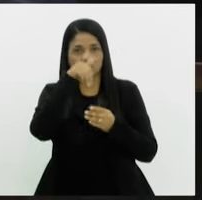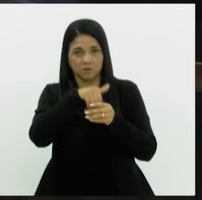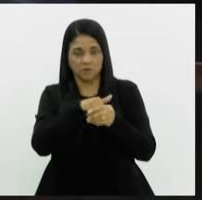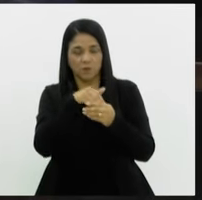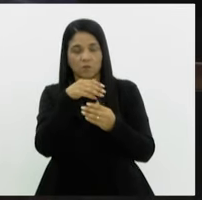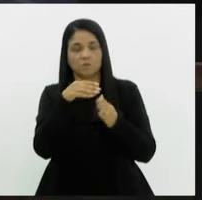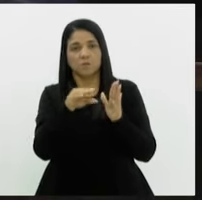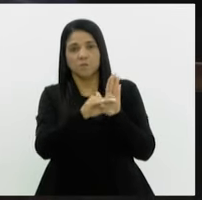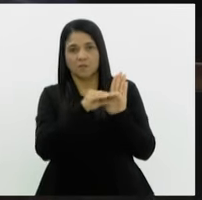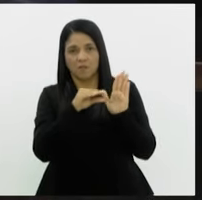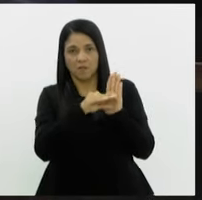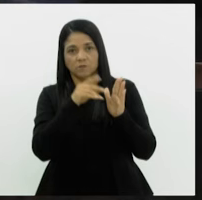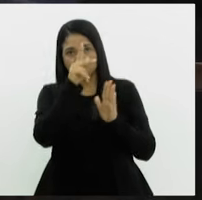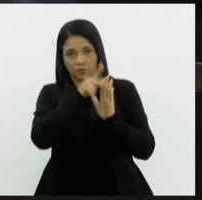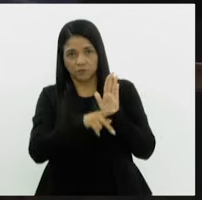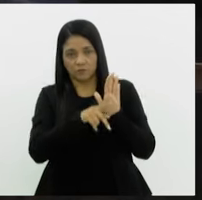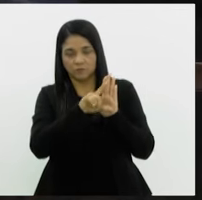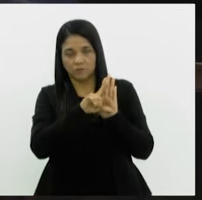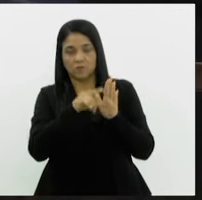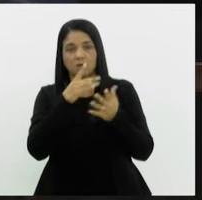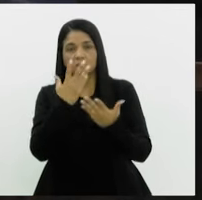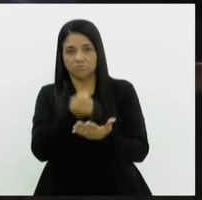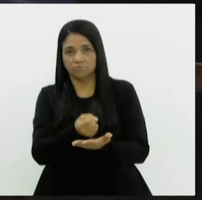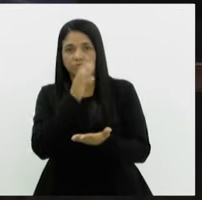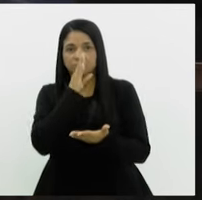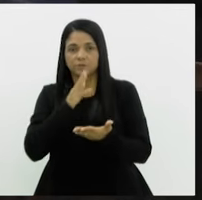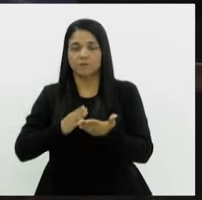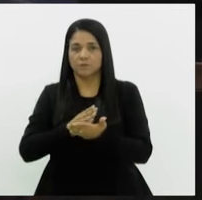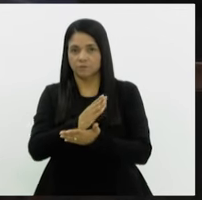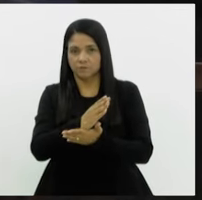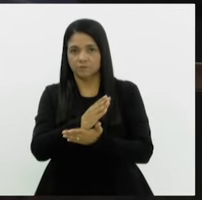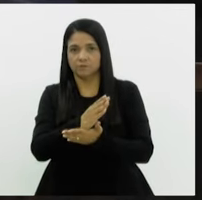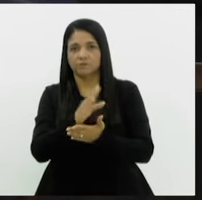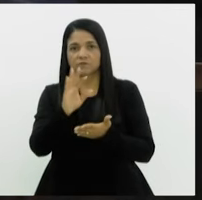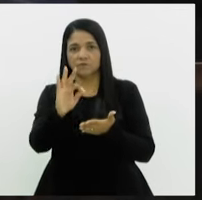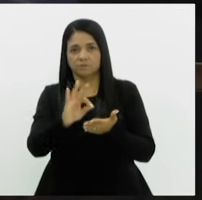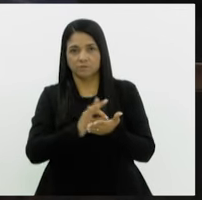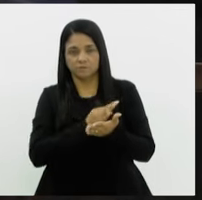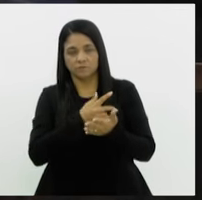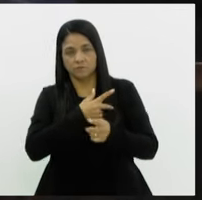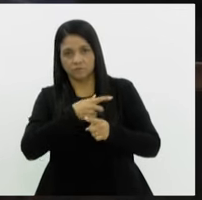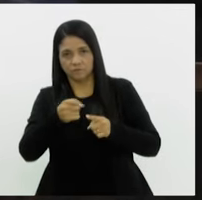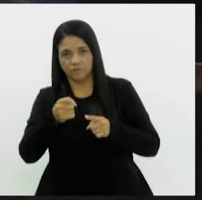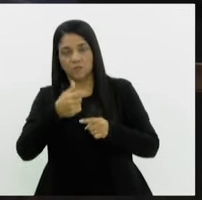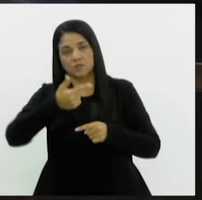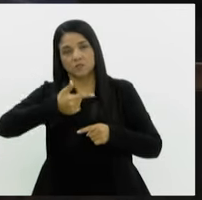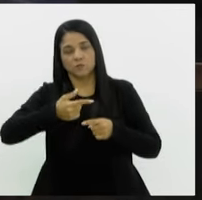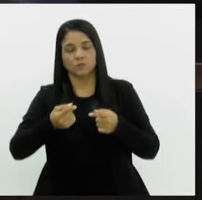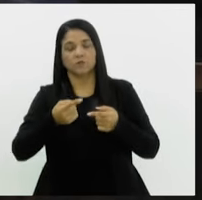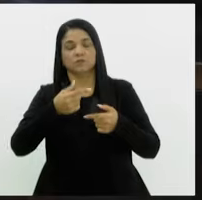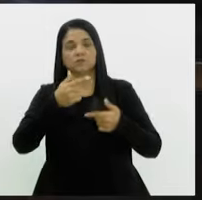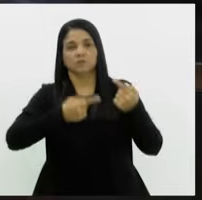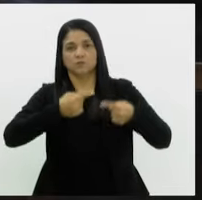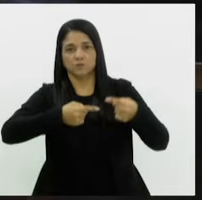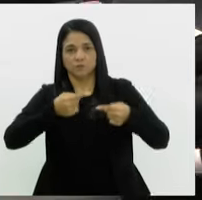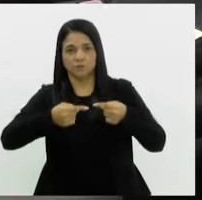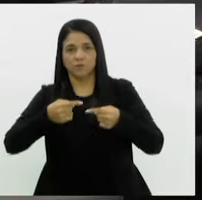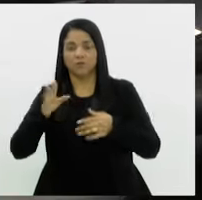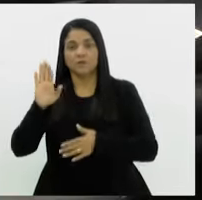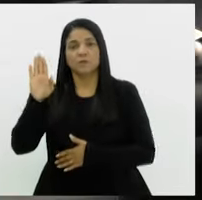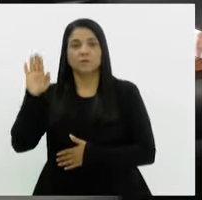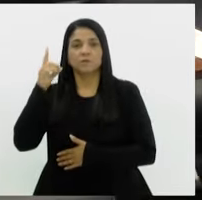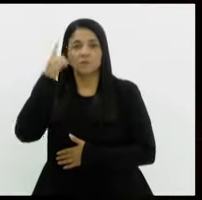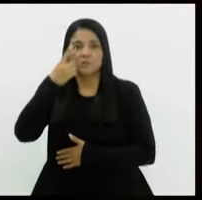assim emendado. Senhores que aprovam, permaneçam como estão. Aprovado. Vai a redação do vencido para a segunda discussão. Deputada Dani Bob, por